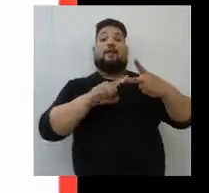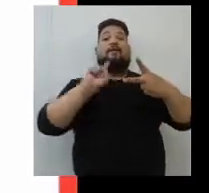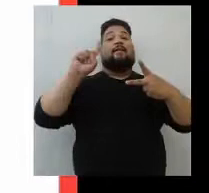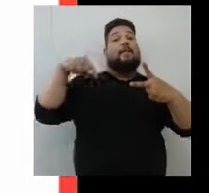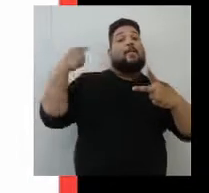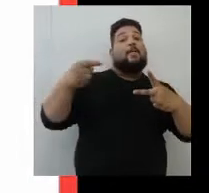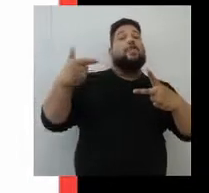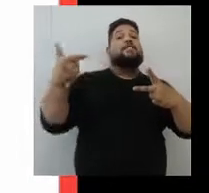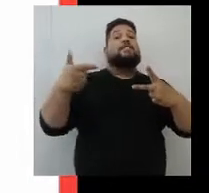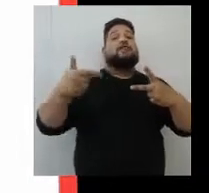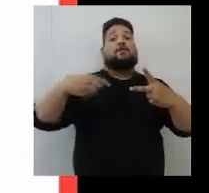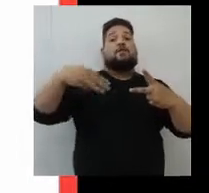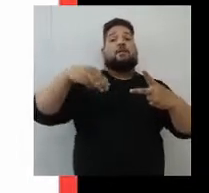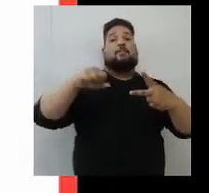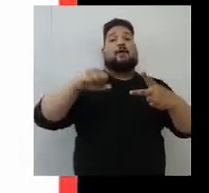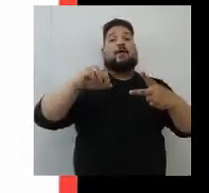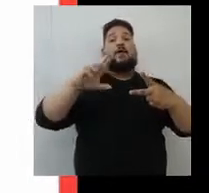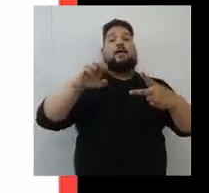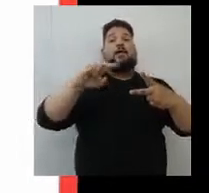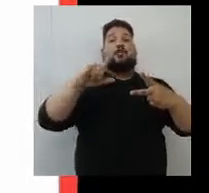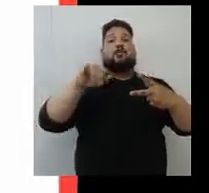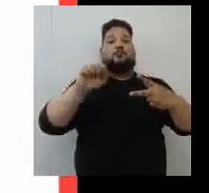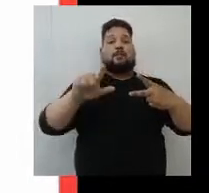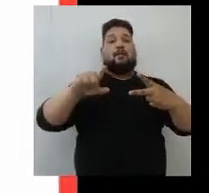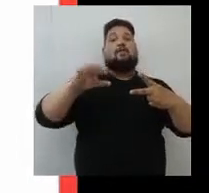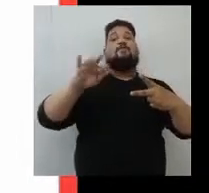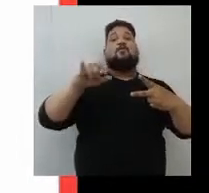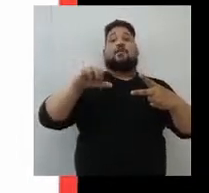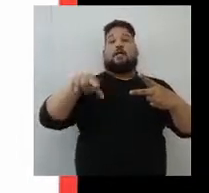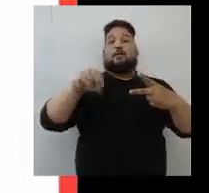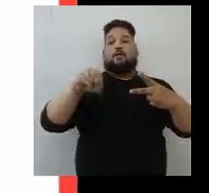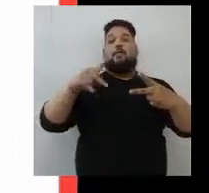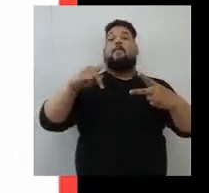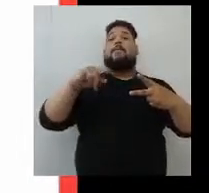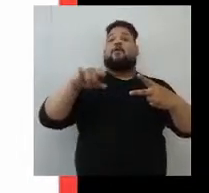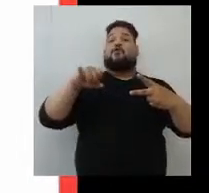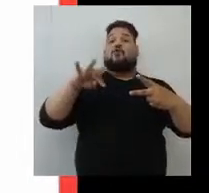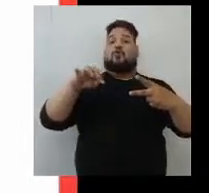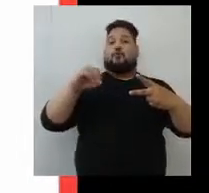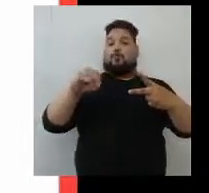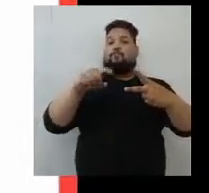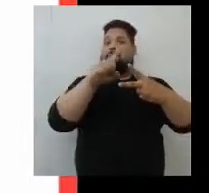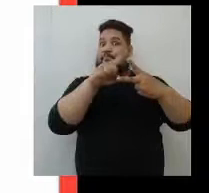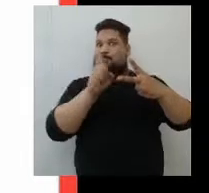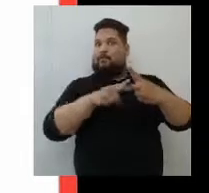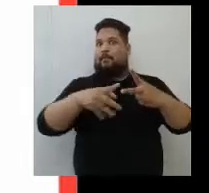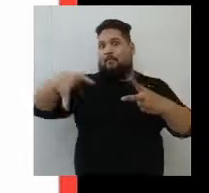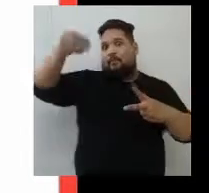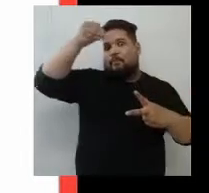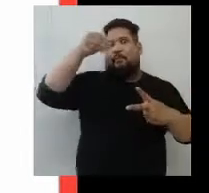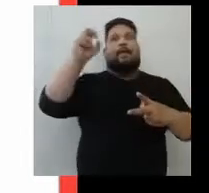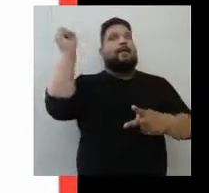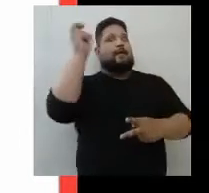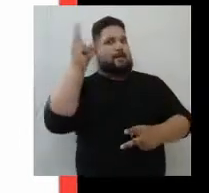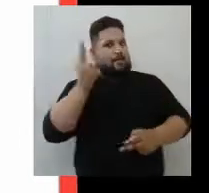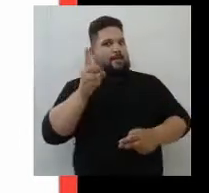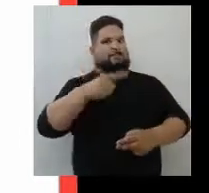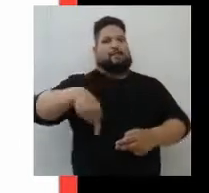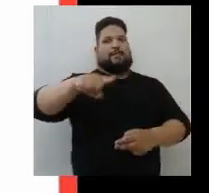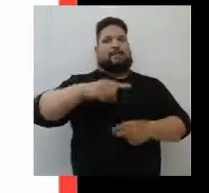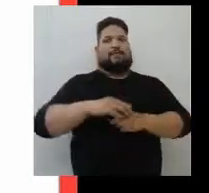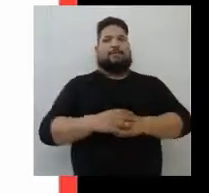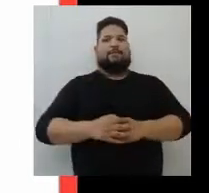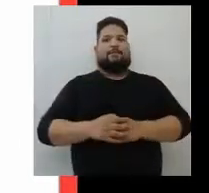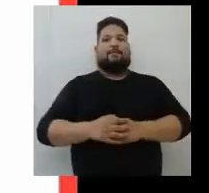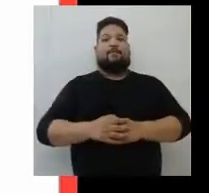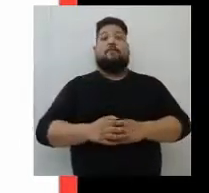tarde, o Marechal Floriano Peixoto. Tá bem? Então, fica esperto nisso. Seguindo, Dom Pedro